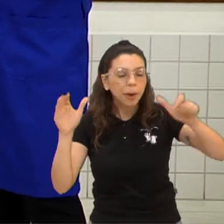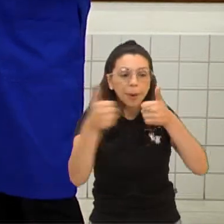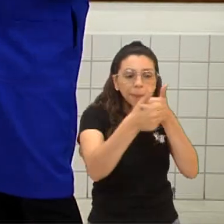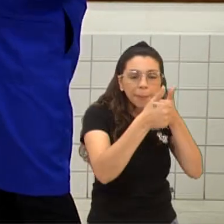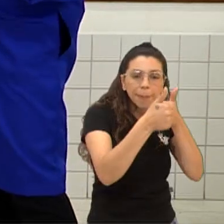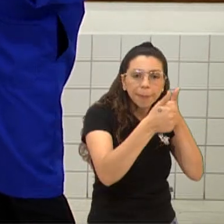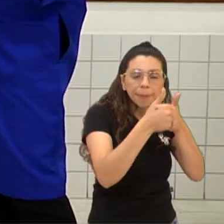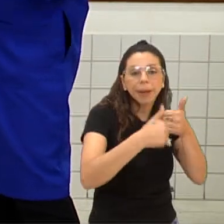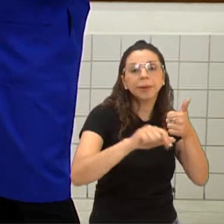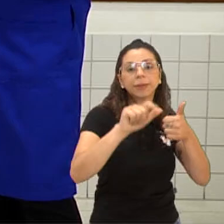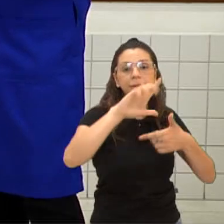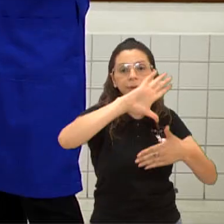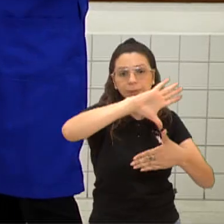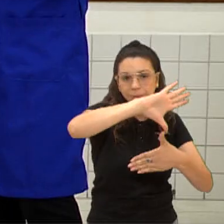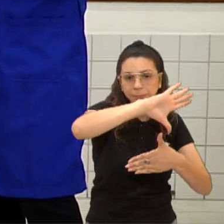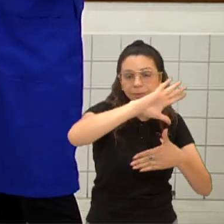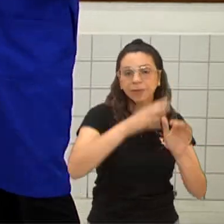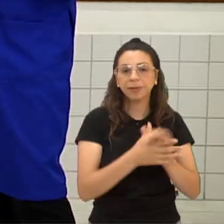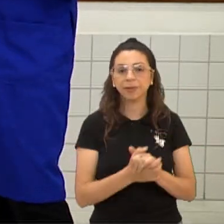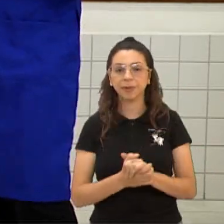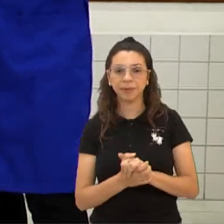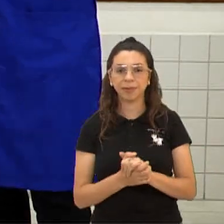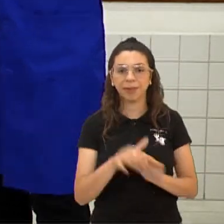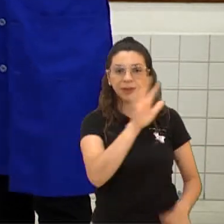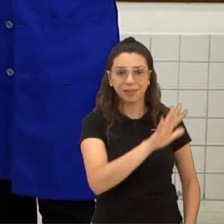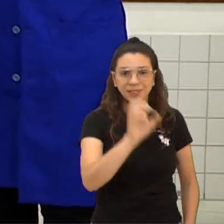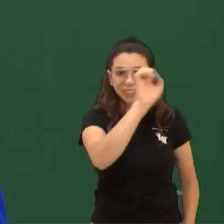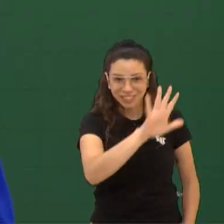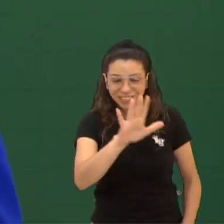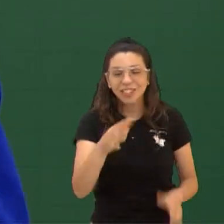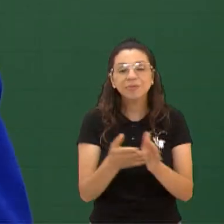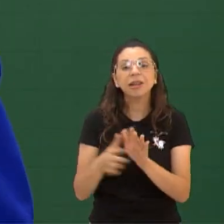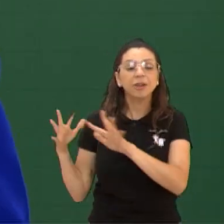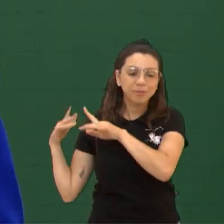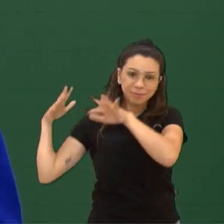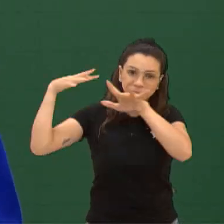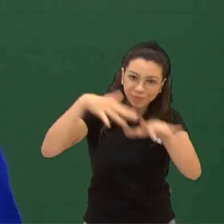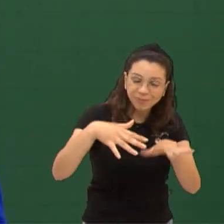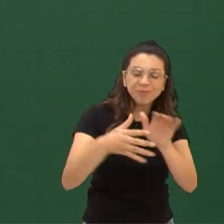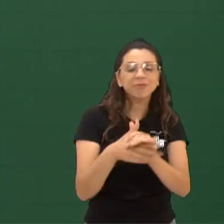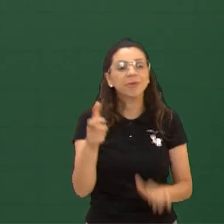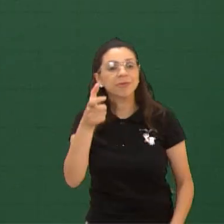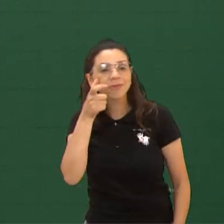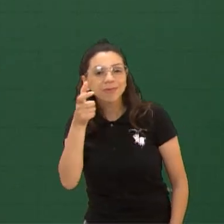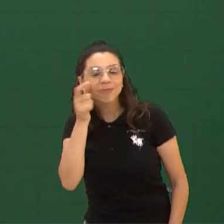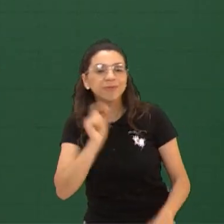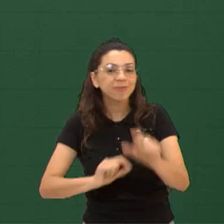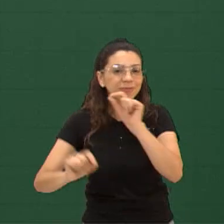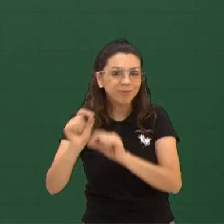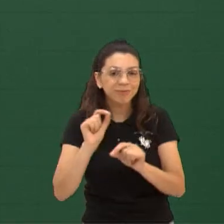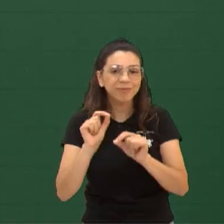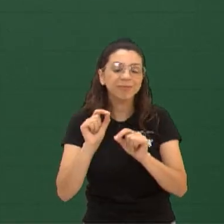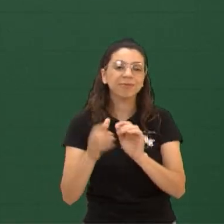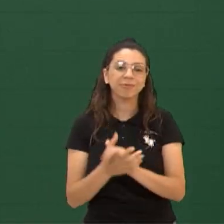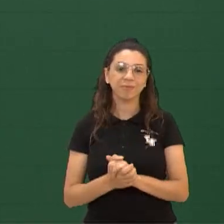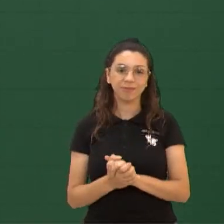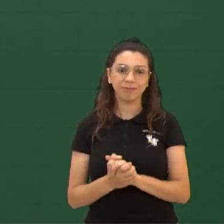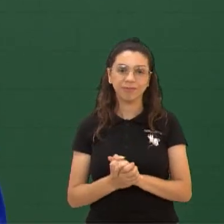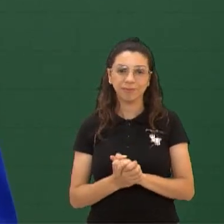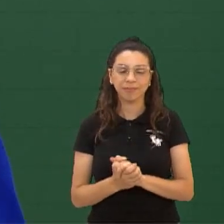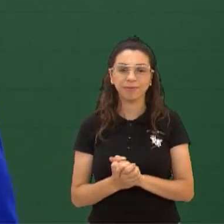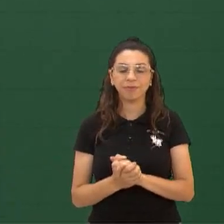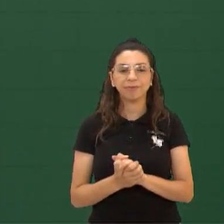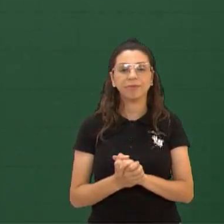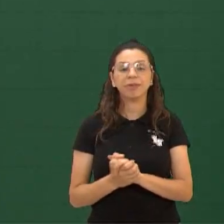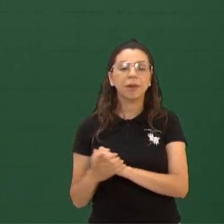continente europeu, foi por onde eles chegaram. Então, assim, por uma questão até interessante, chegaram já pelo lado um pouquinho